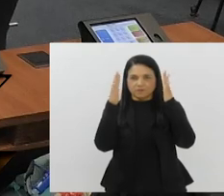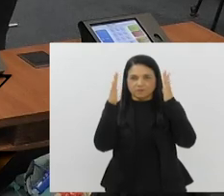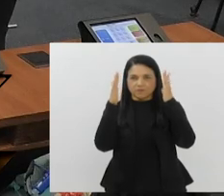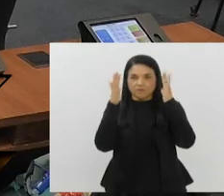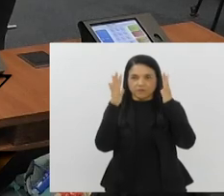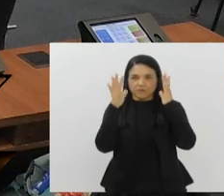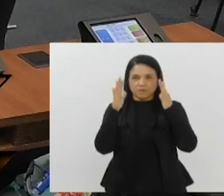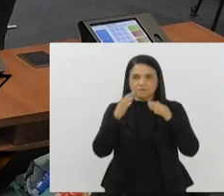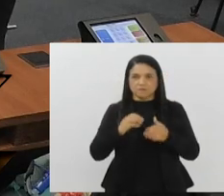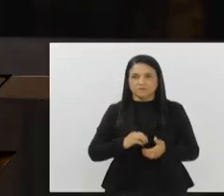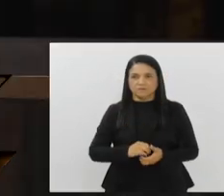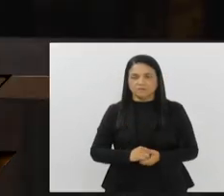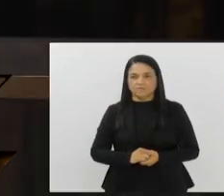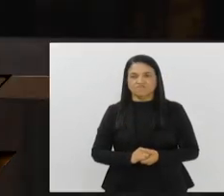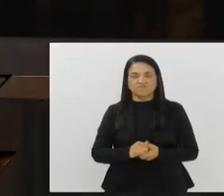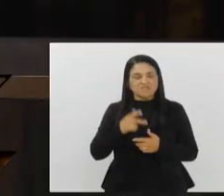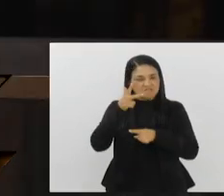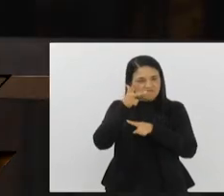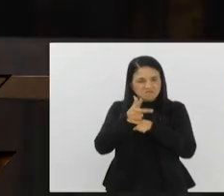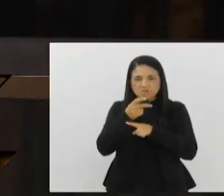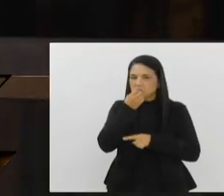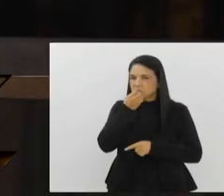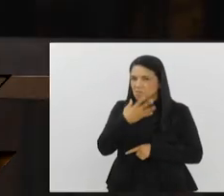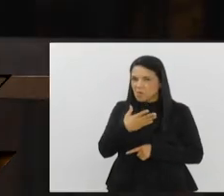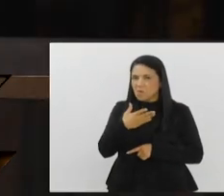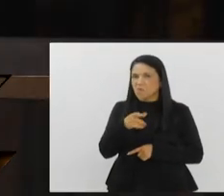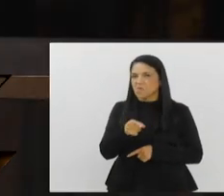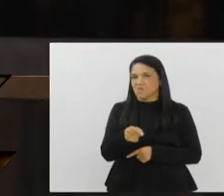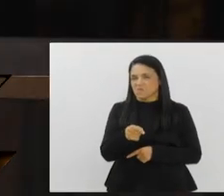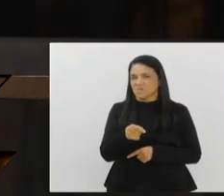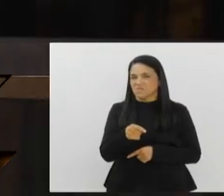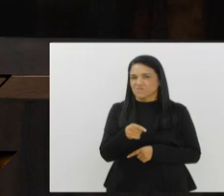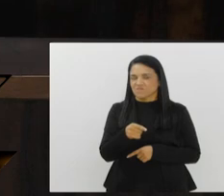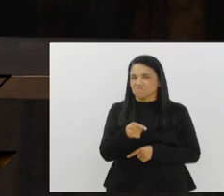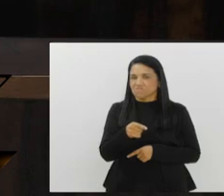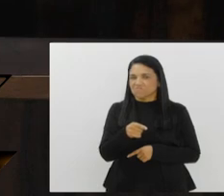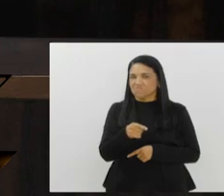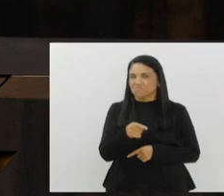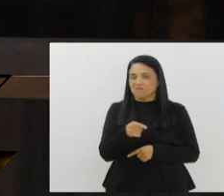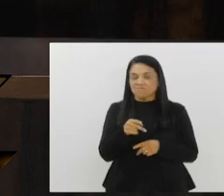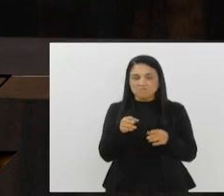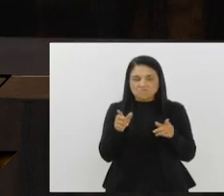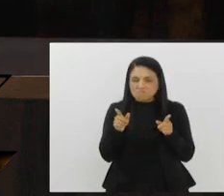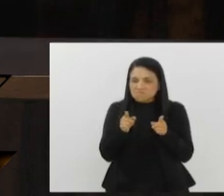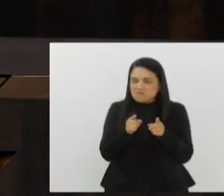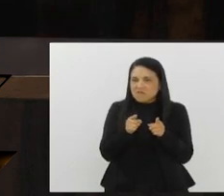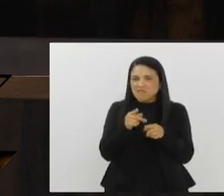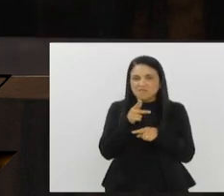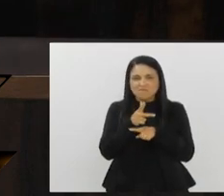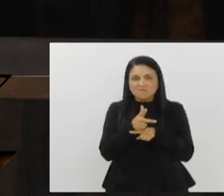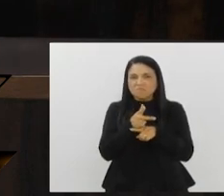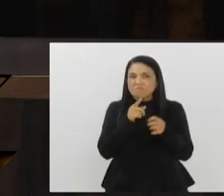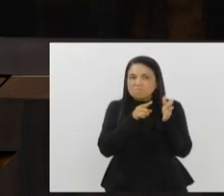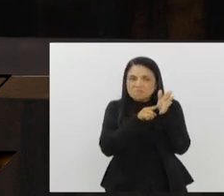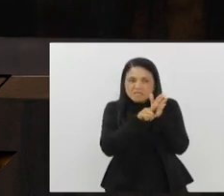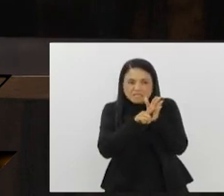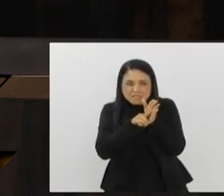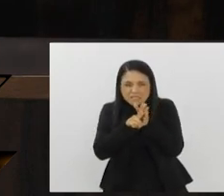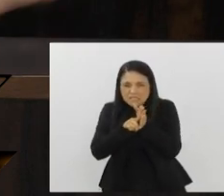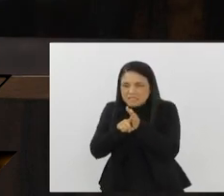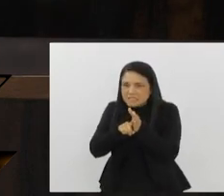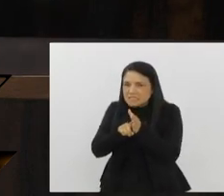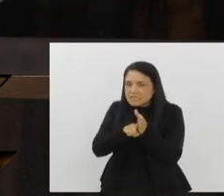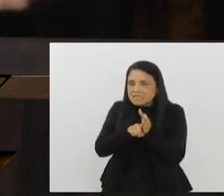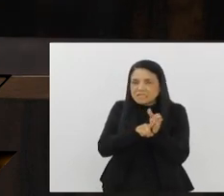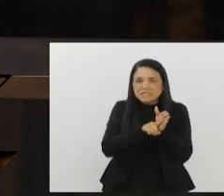vigilância Esse vídeo é muito bom mas é até Modesto pro tamanho do do tamanho da pesquisa os anos de pesquisa